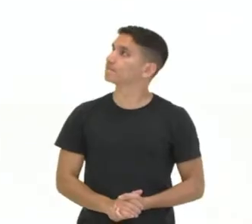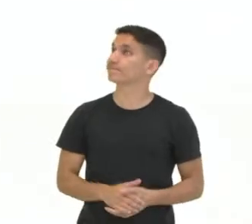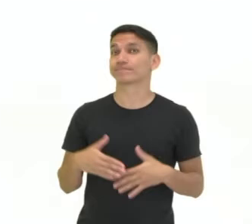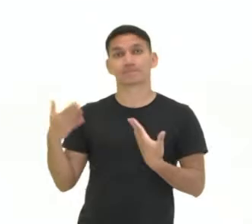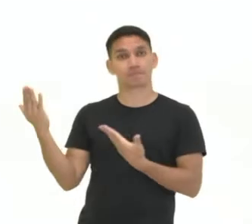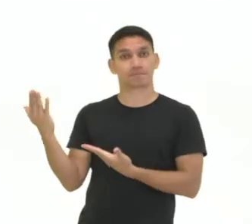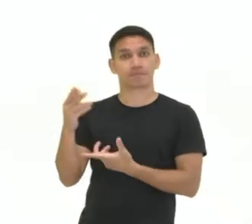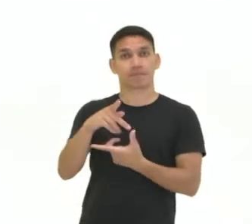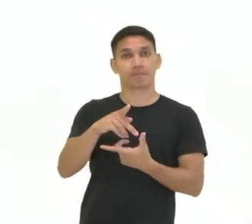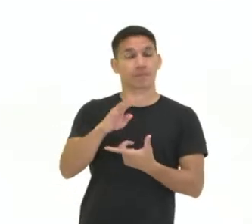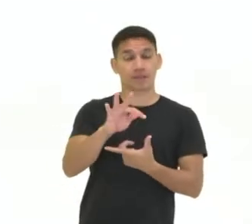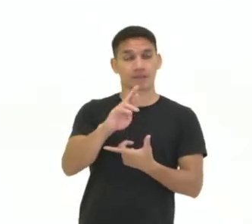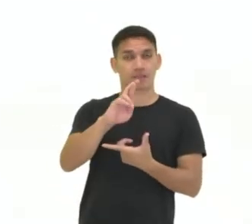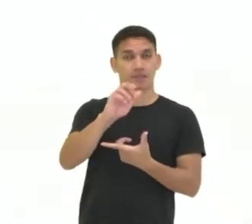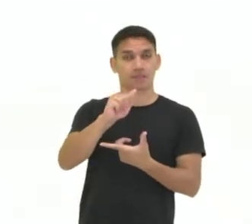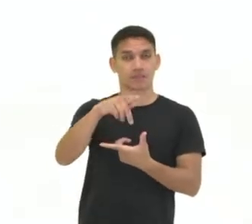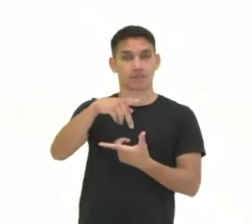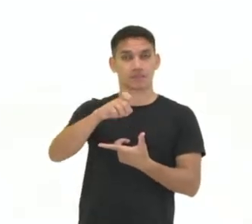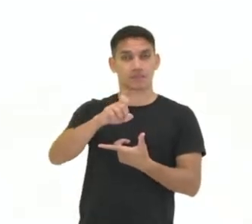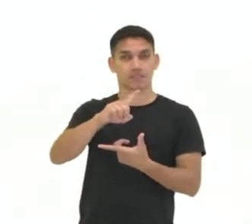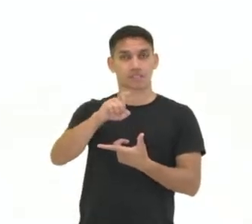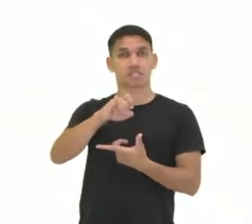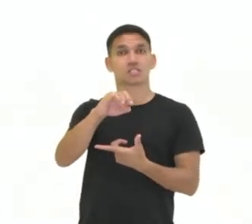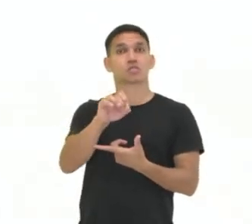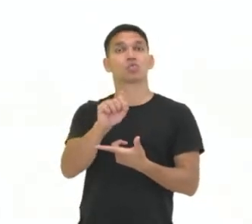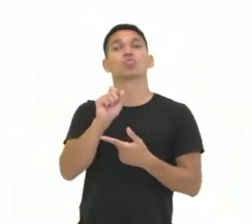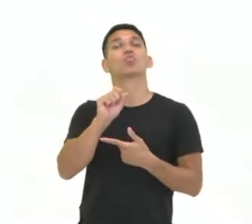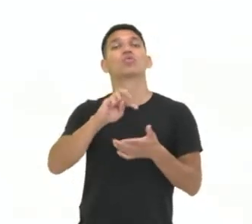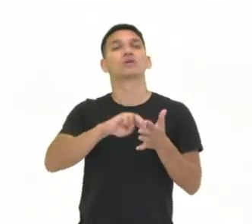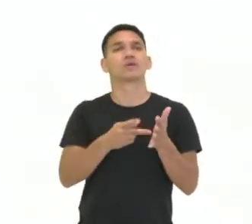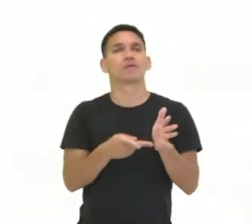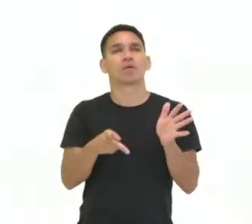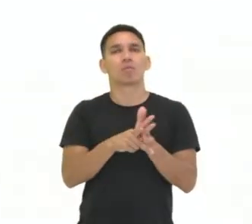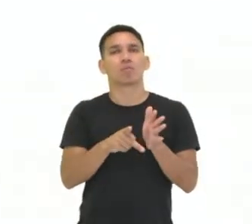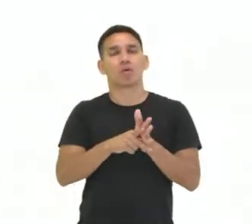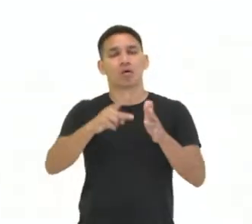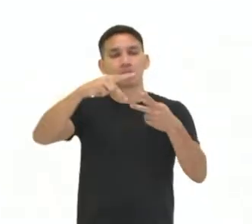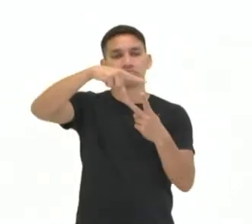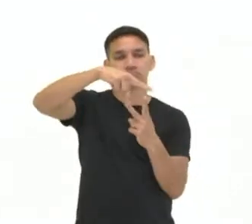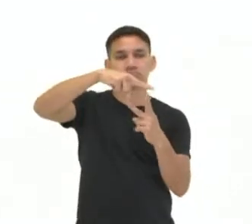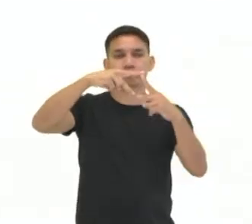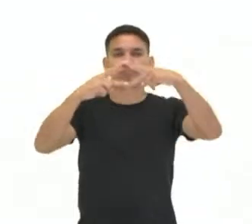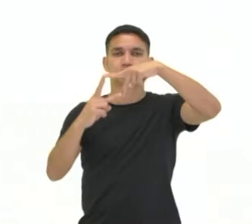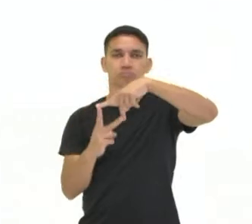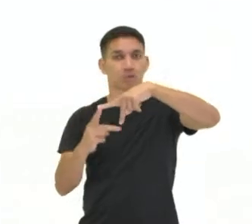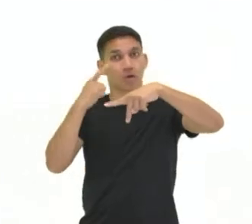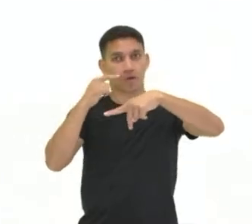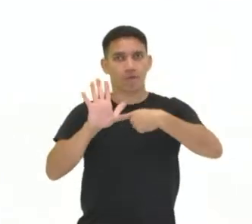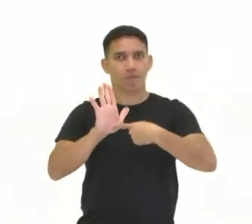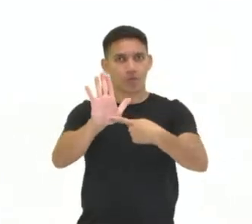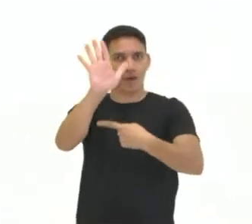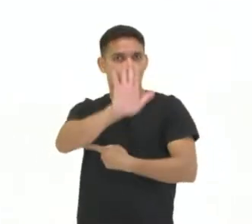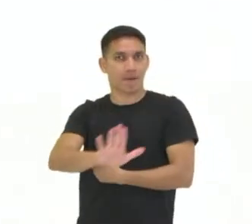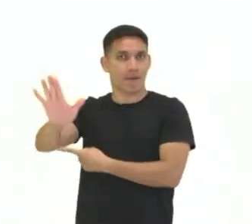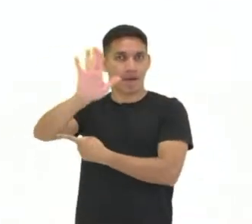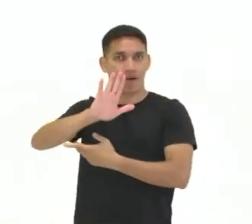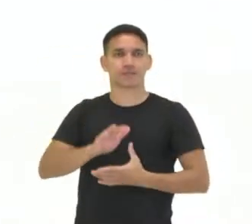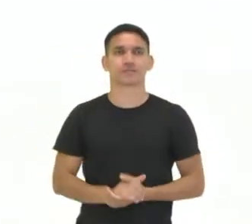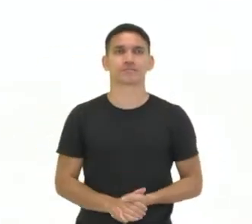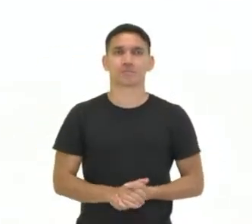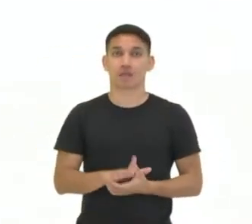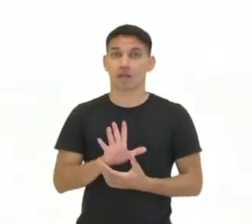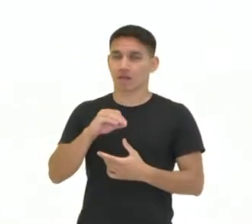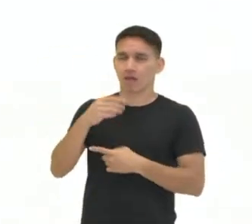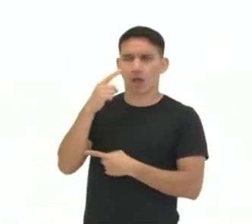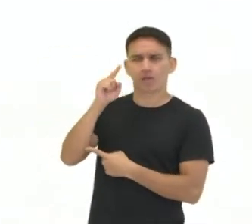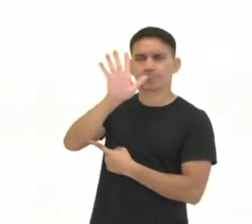Olha só, trapézios. Vamos observar os quadriláteros da figura seguinte. Vou mostrar uma figura para você. Nela você